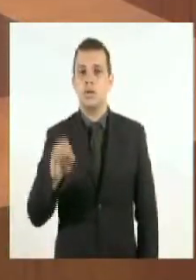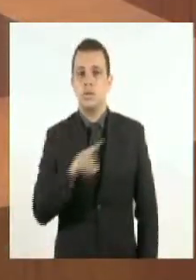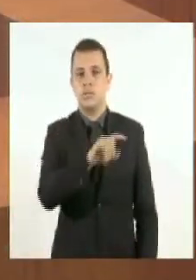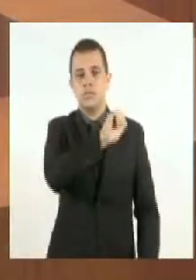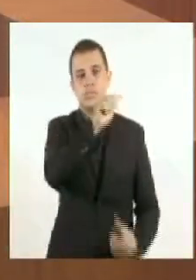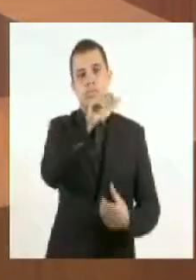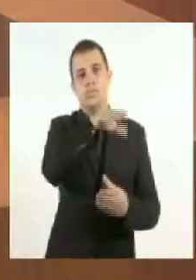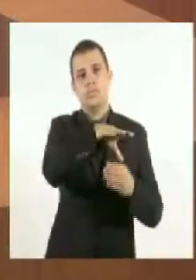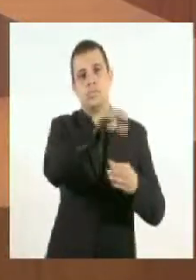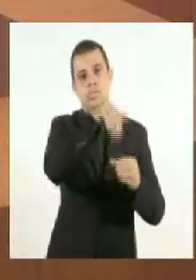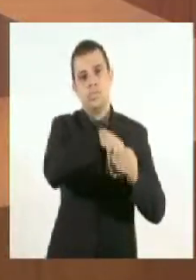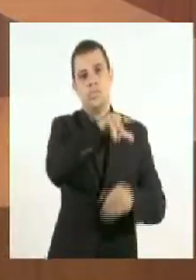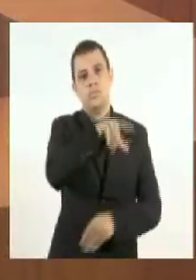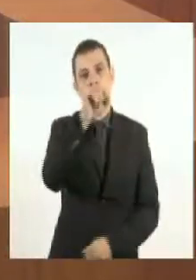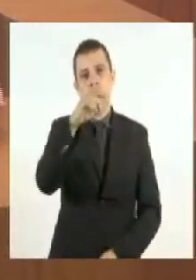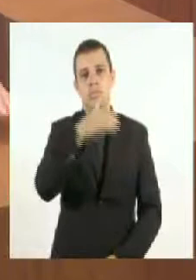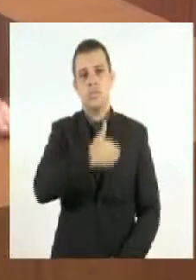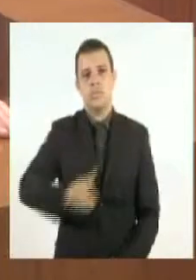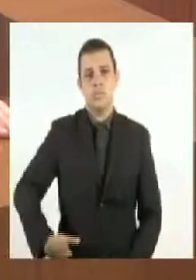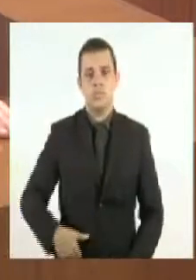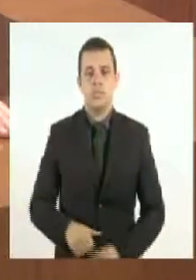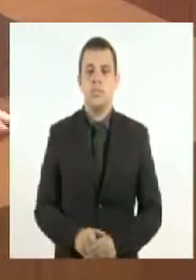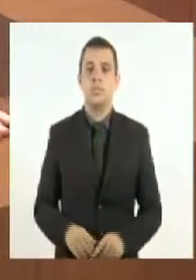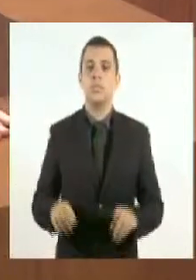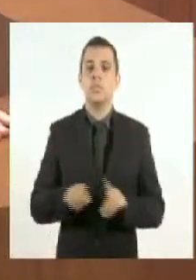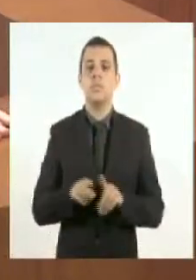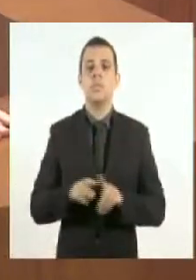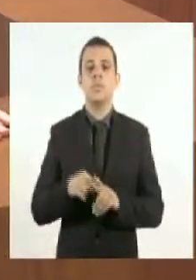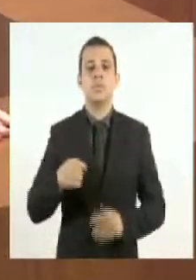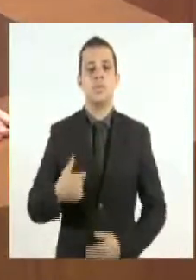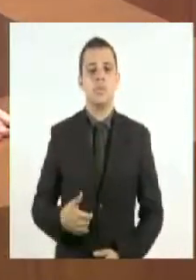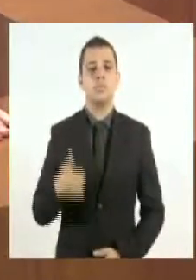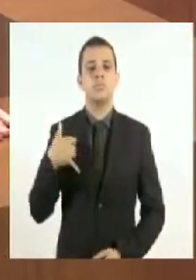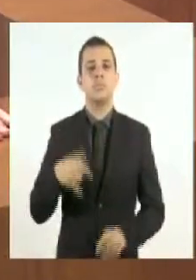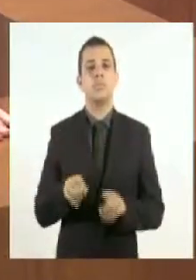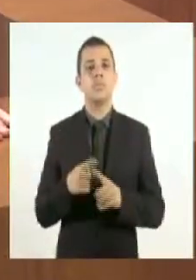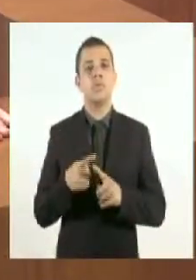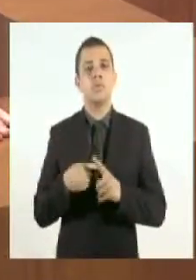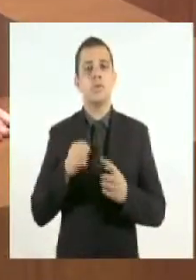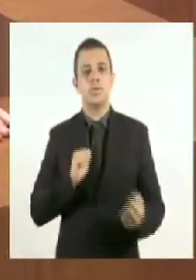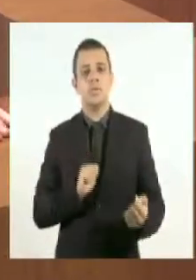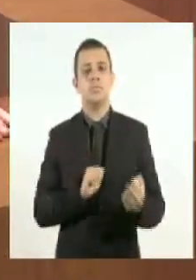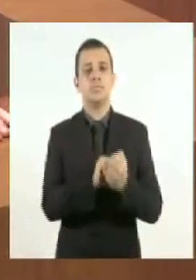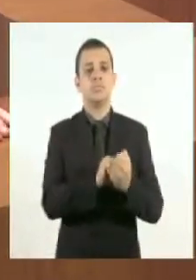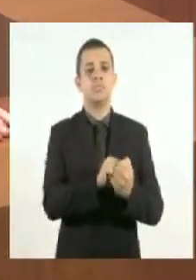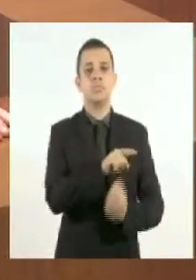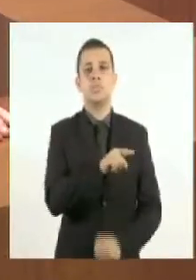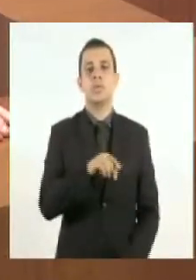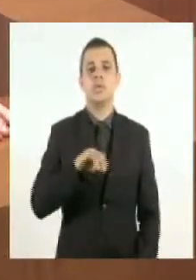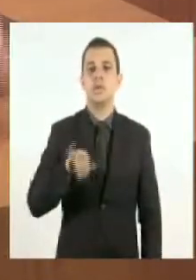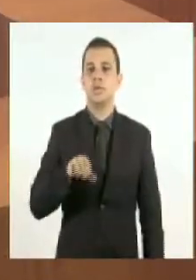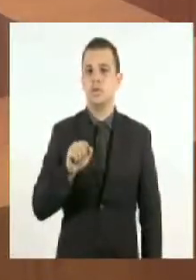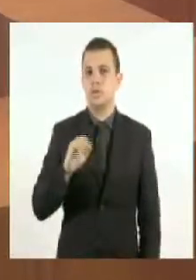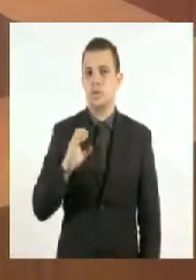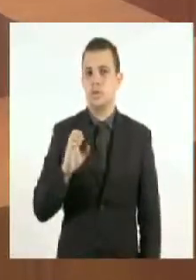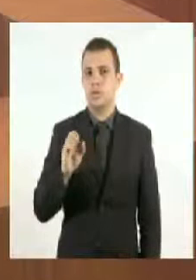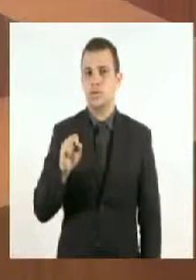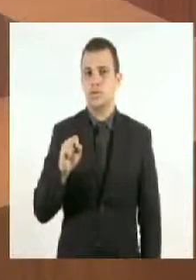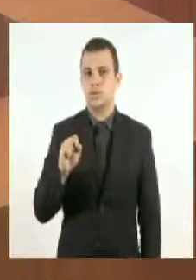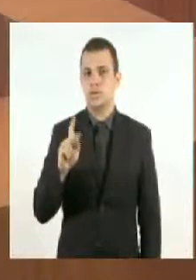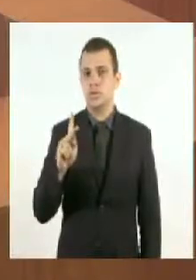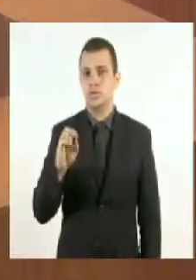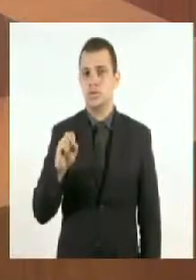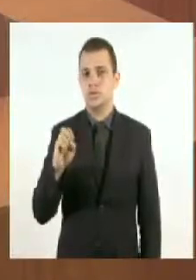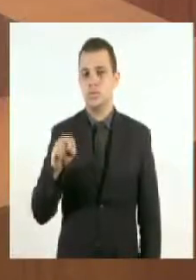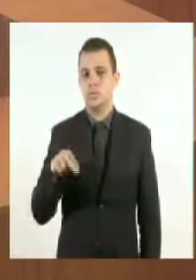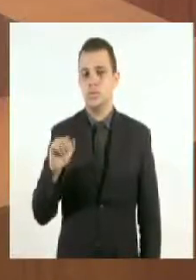Da mesma forma que me orgulho muito de ter sido auxiliado o ex-governador Jackson Lago, e dos avanços que tivemos na gestão ambiental. Vou lhe dar um